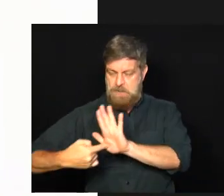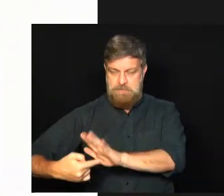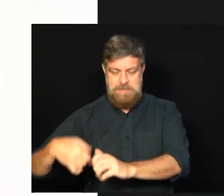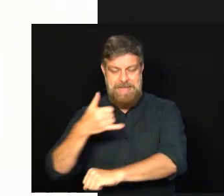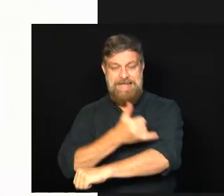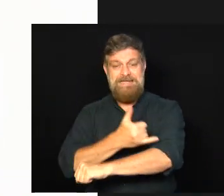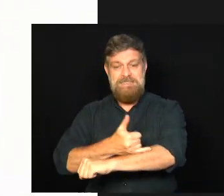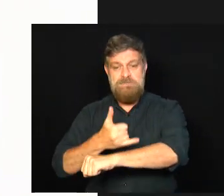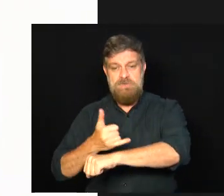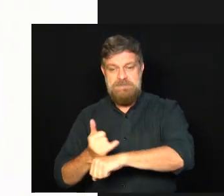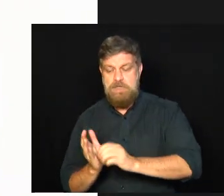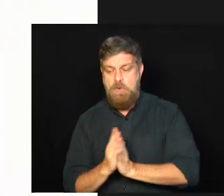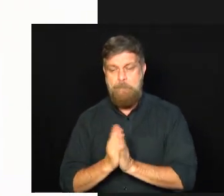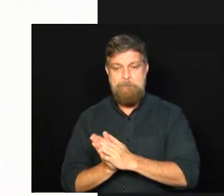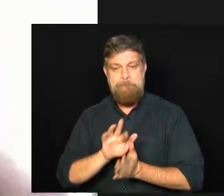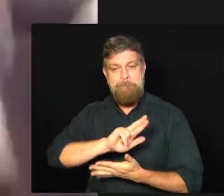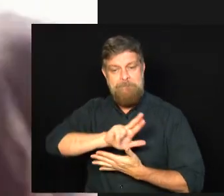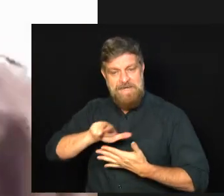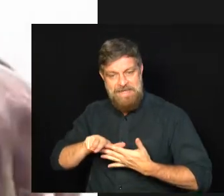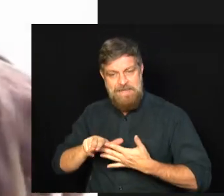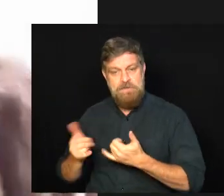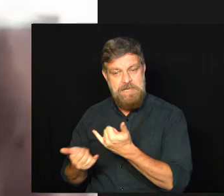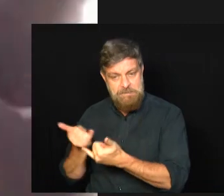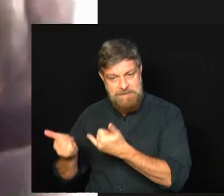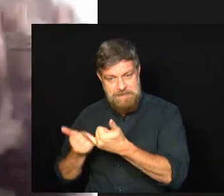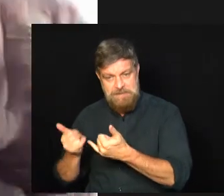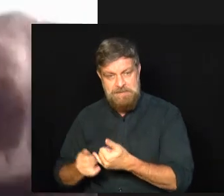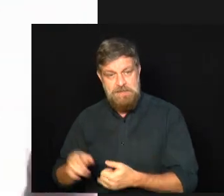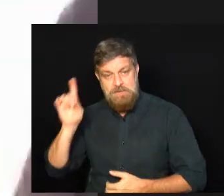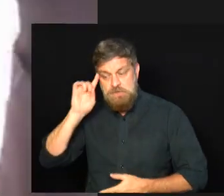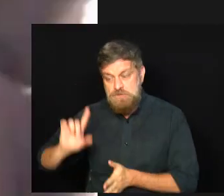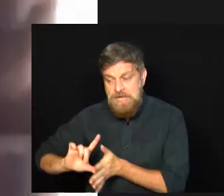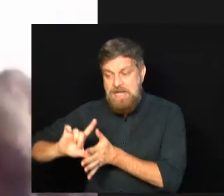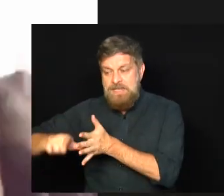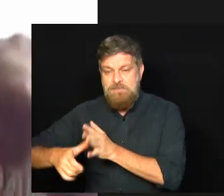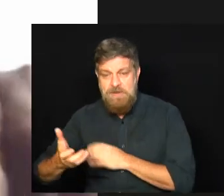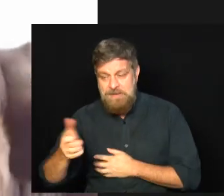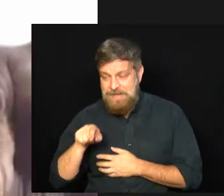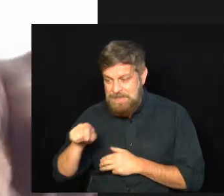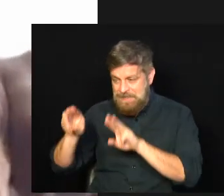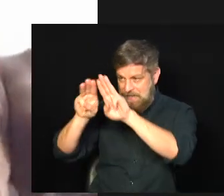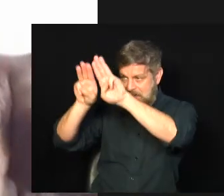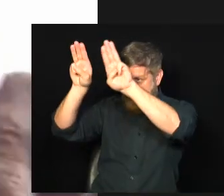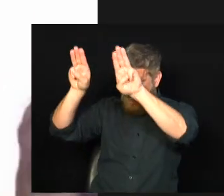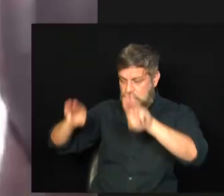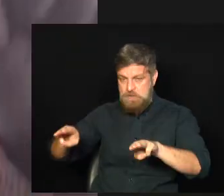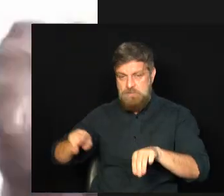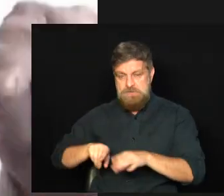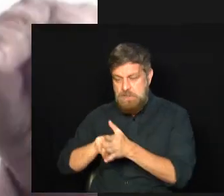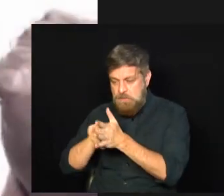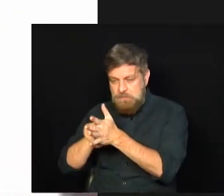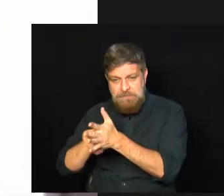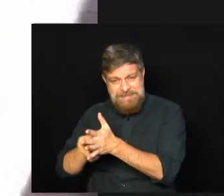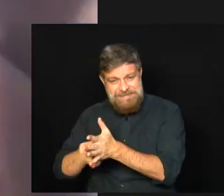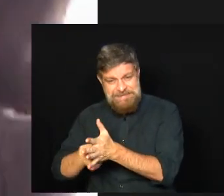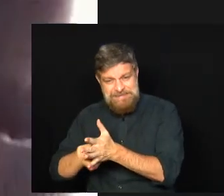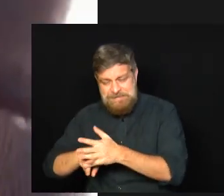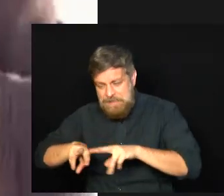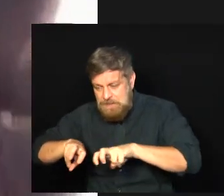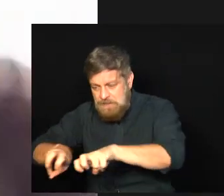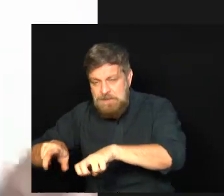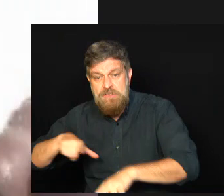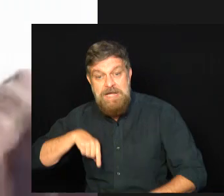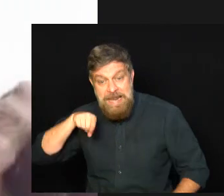exposição de brinquedos e brincadeiras e que no dia seguinte eu queria que no Museu de Arqueologia chegassem